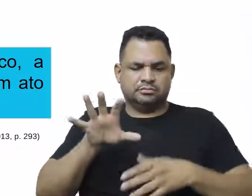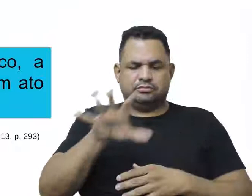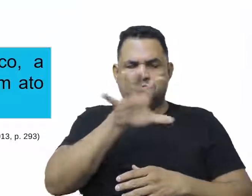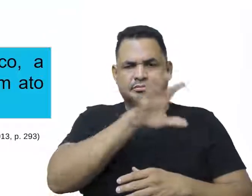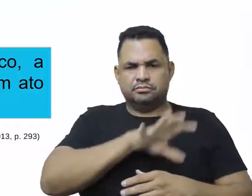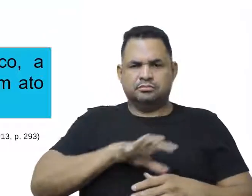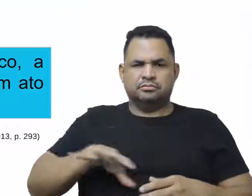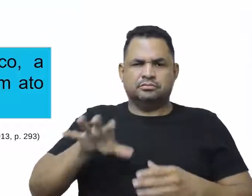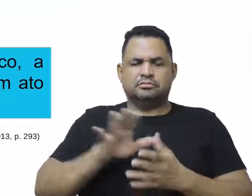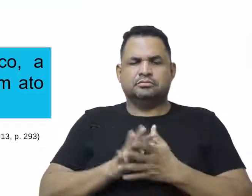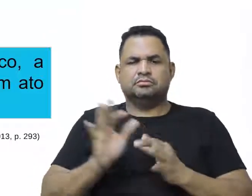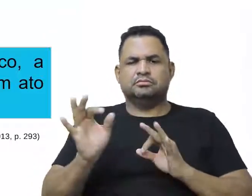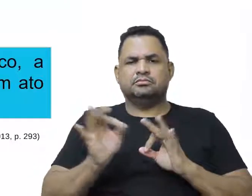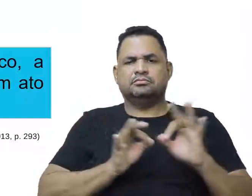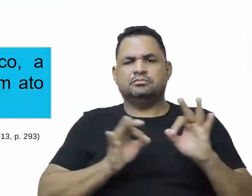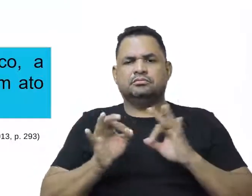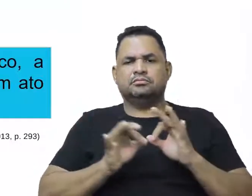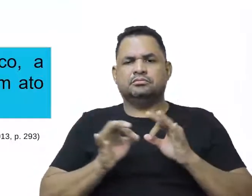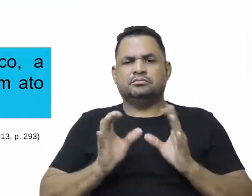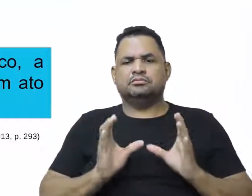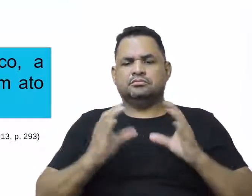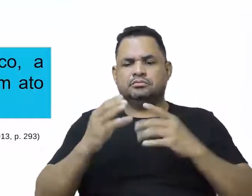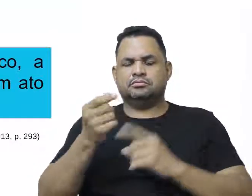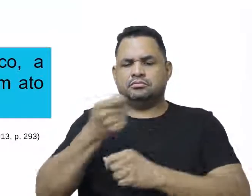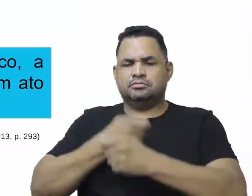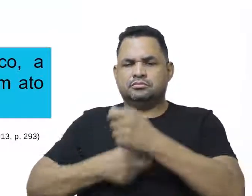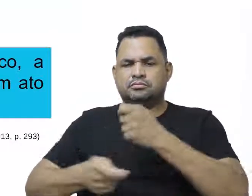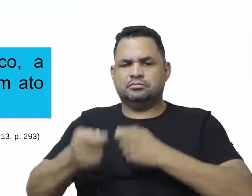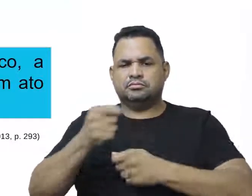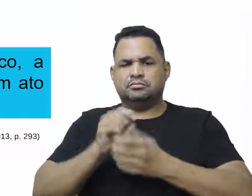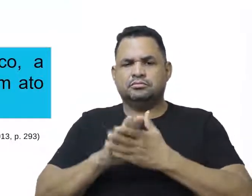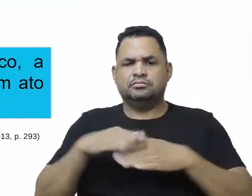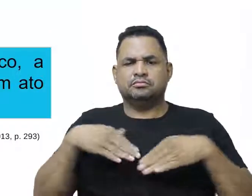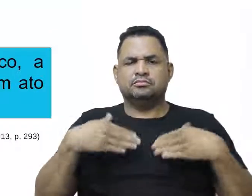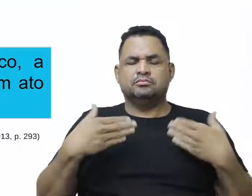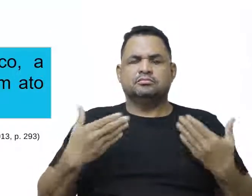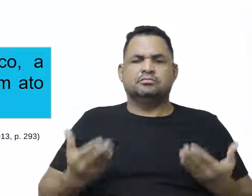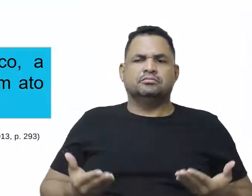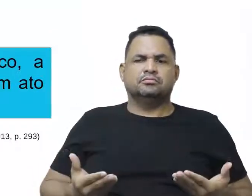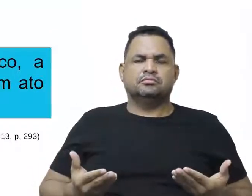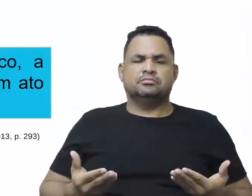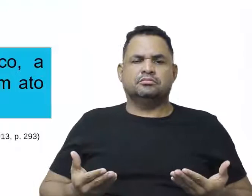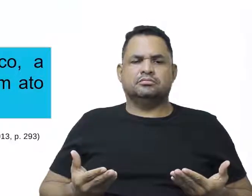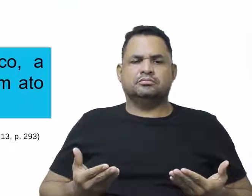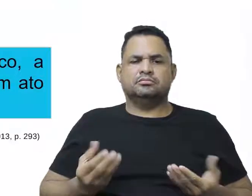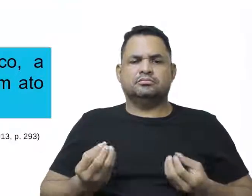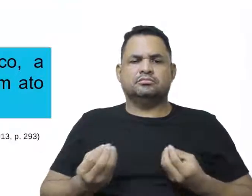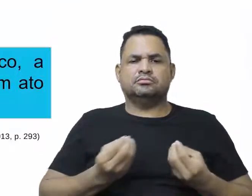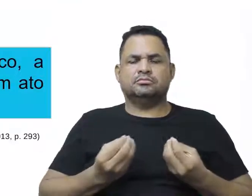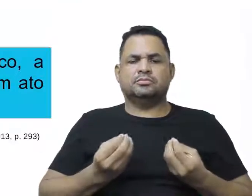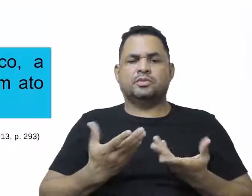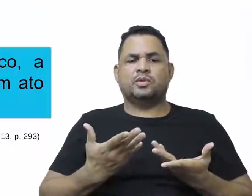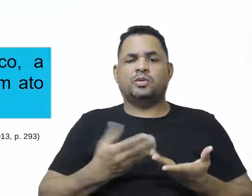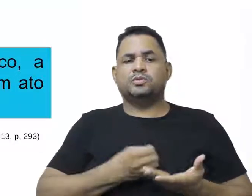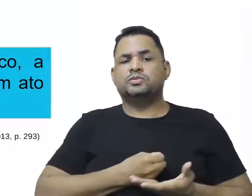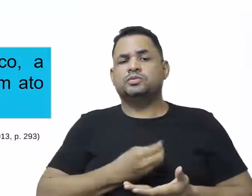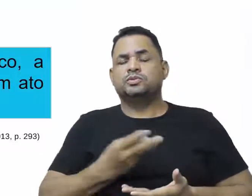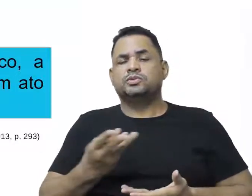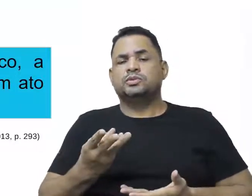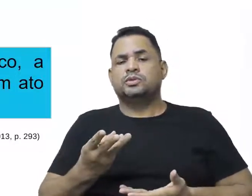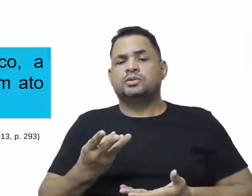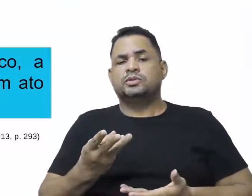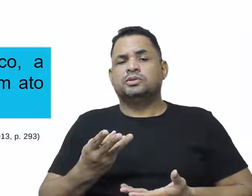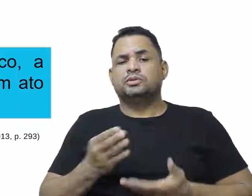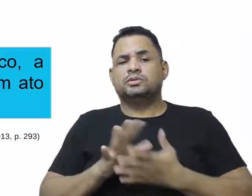Regional que tá muito ligada à formação dos blocos econômicos quantos blocos econômicos e o quanto que isso